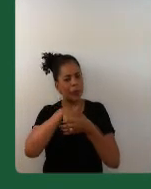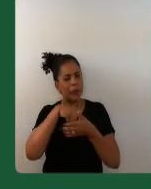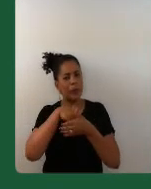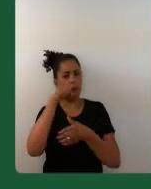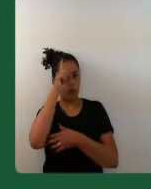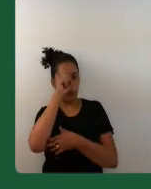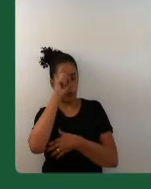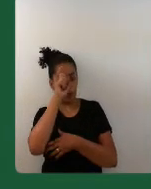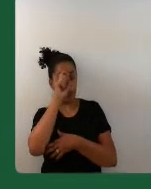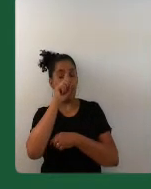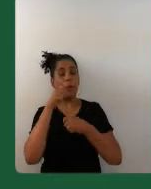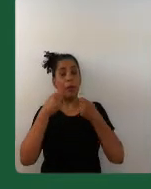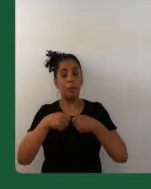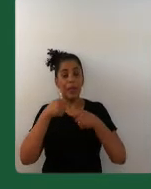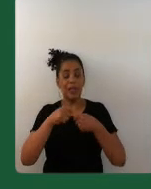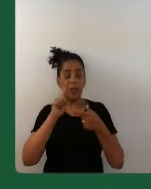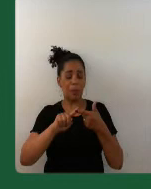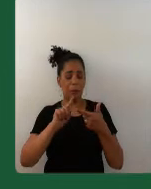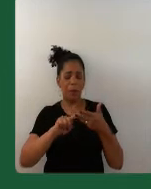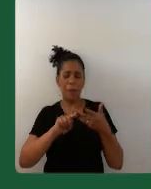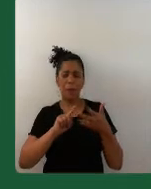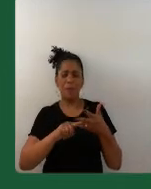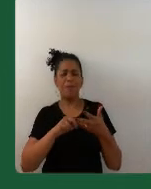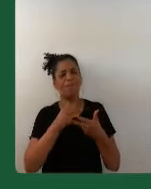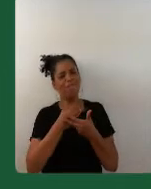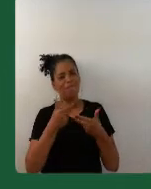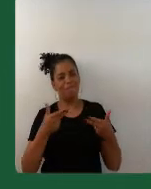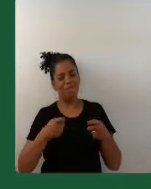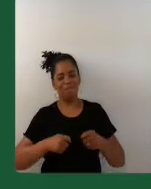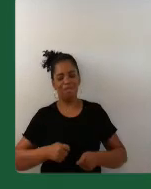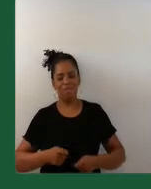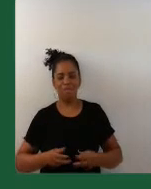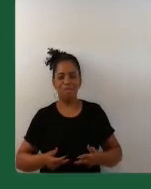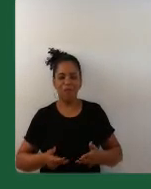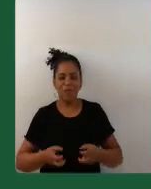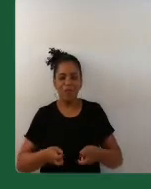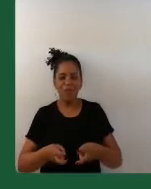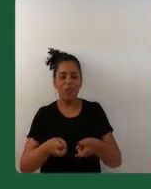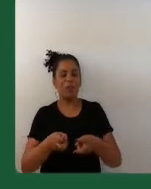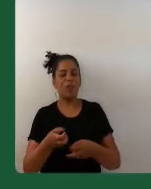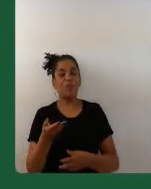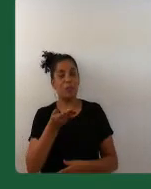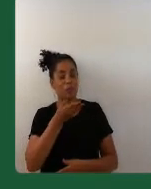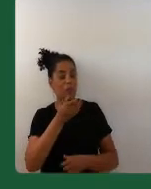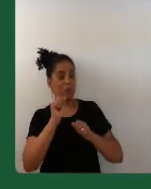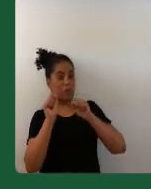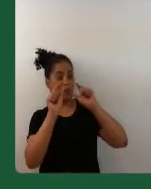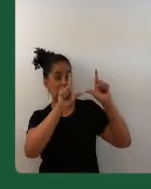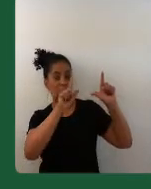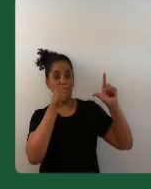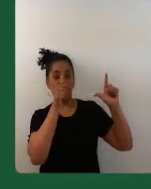são necessárias inúmeras cirurgias. Podemos ver na fotografia acima uma fissura